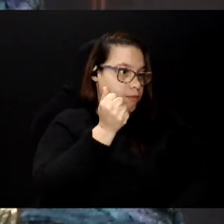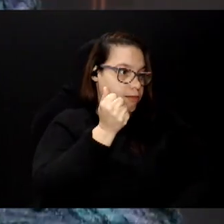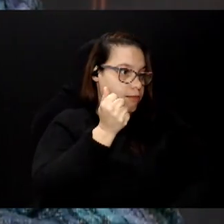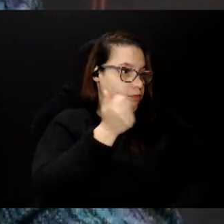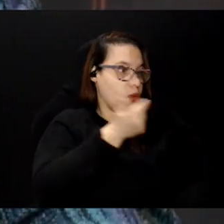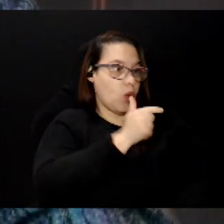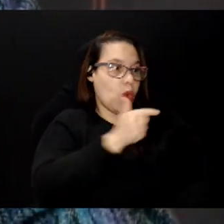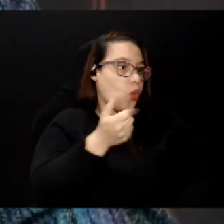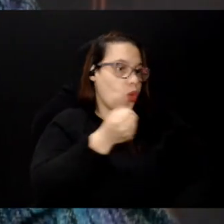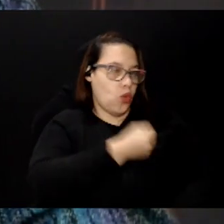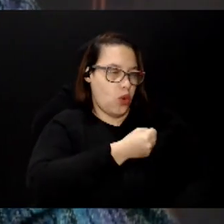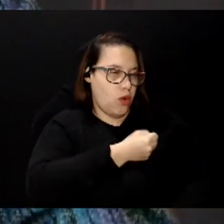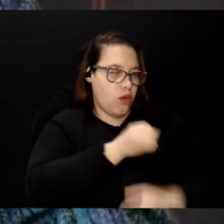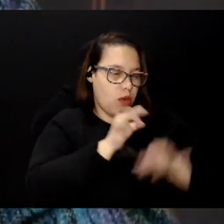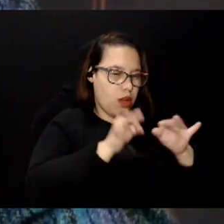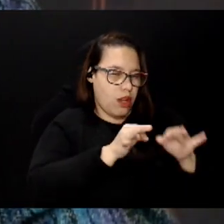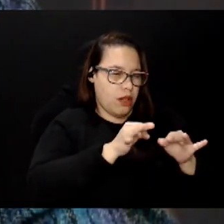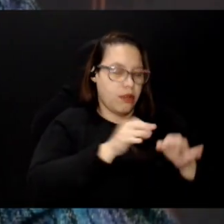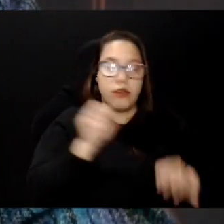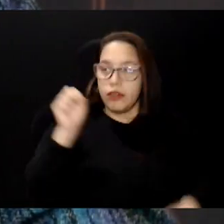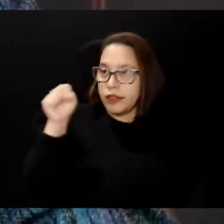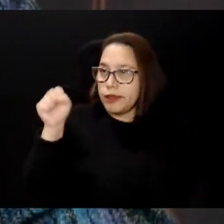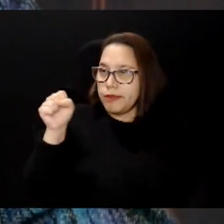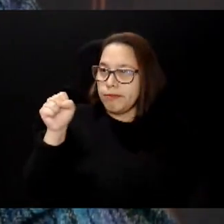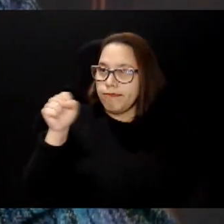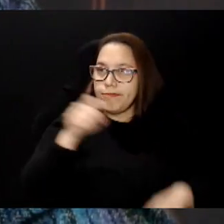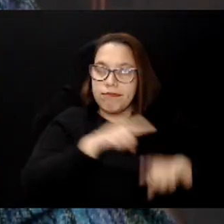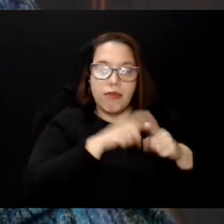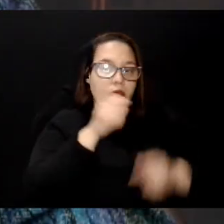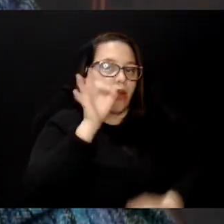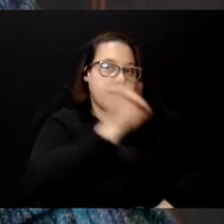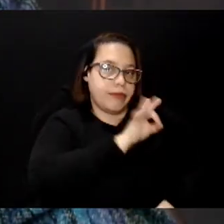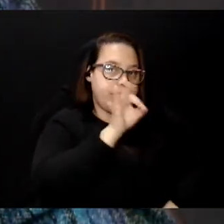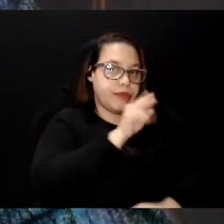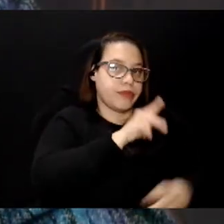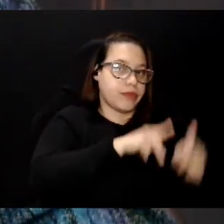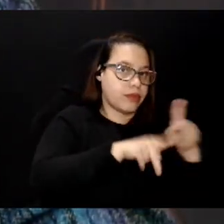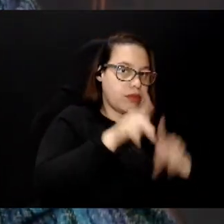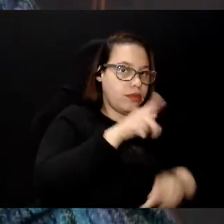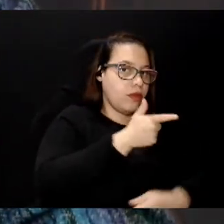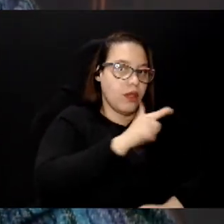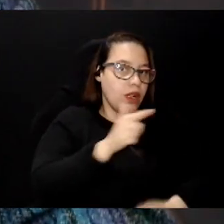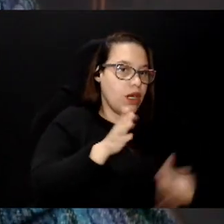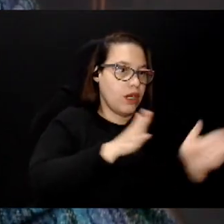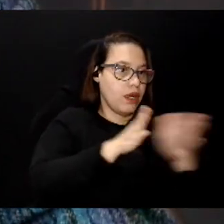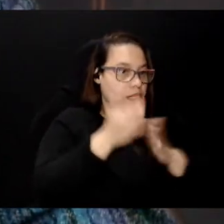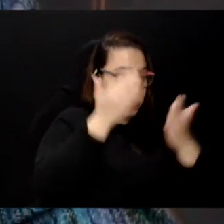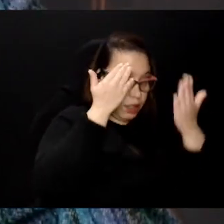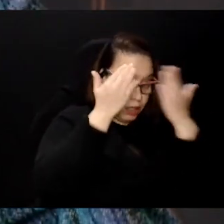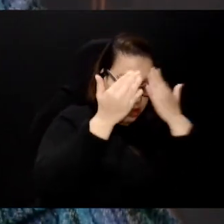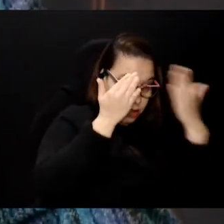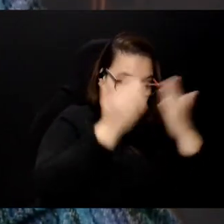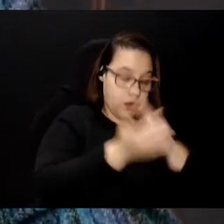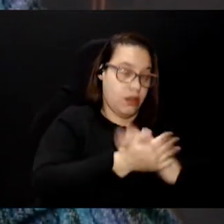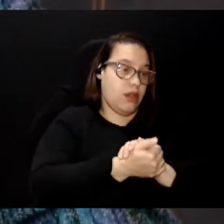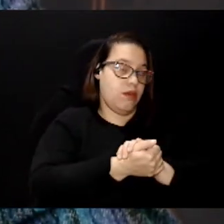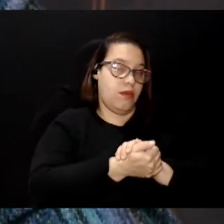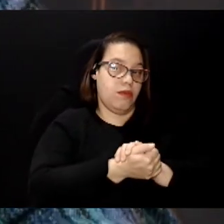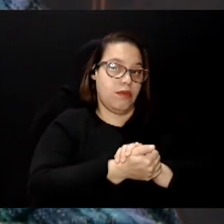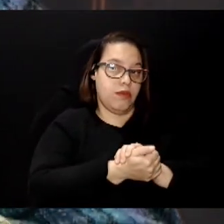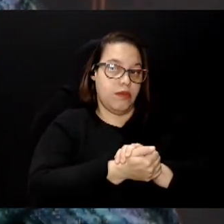aqui, Sim. mas uma boa parte da população não tem acesso à terapia, né? Terapia é